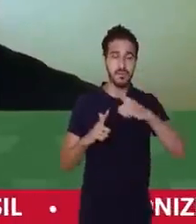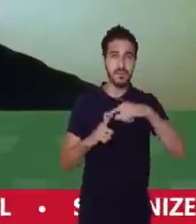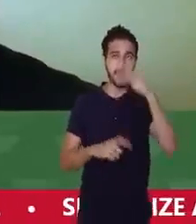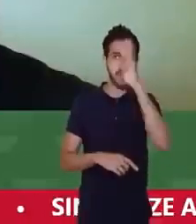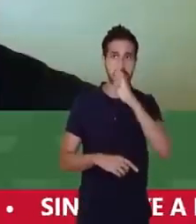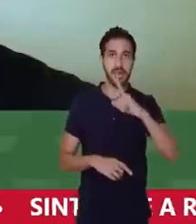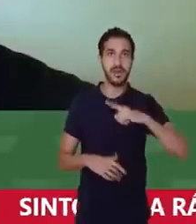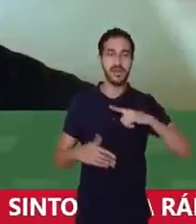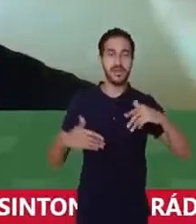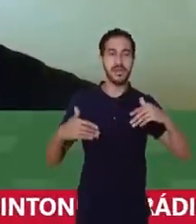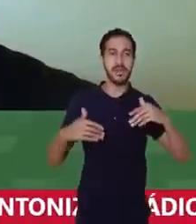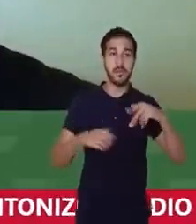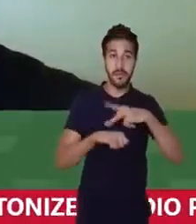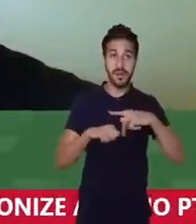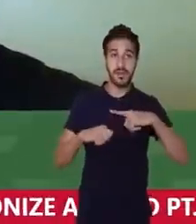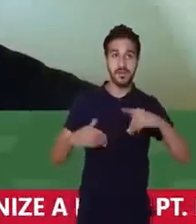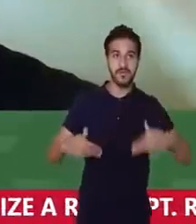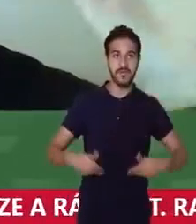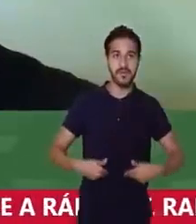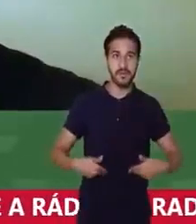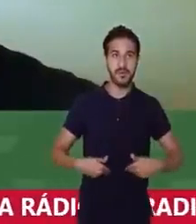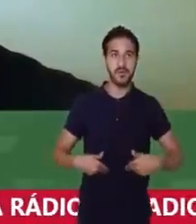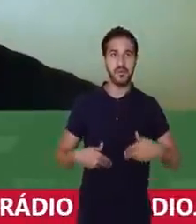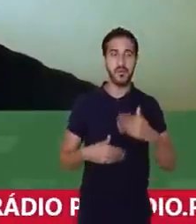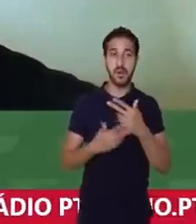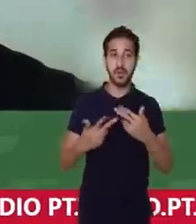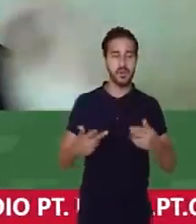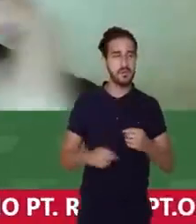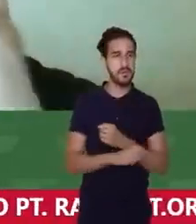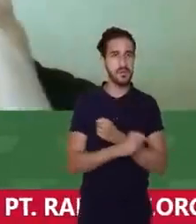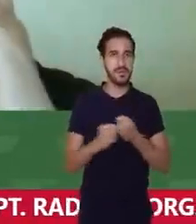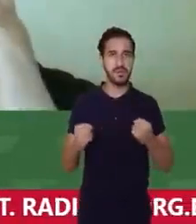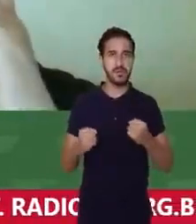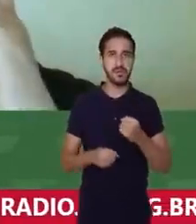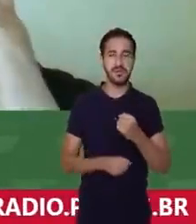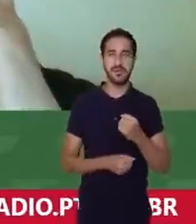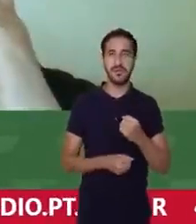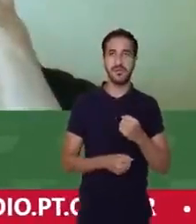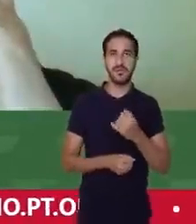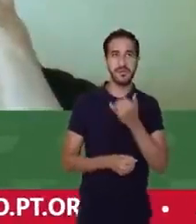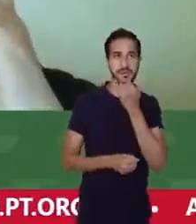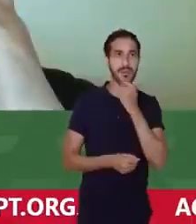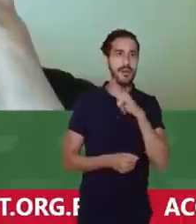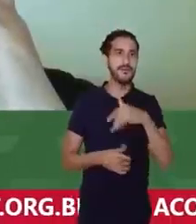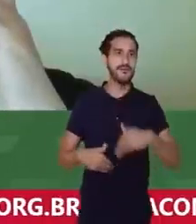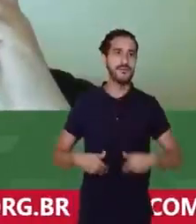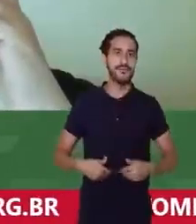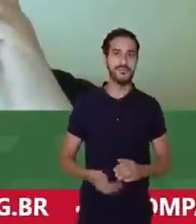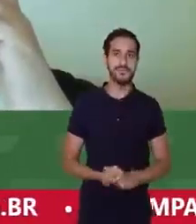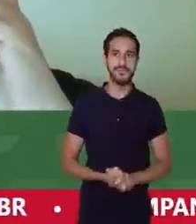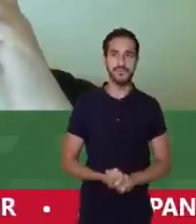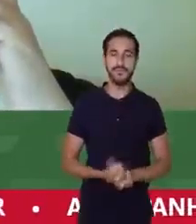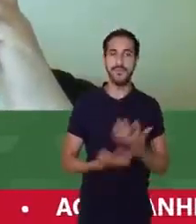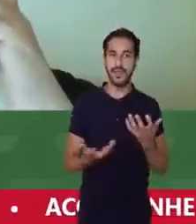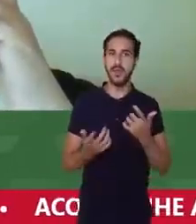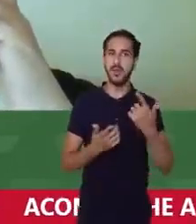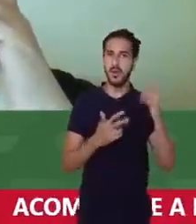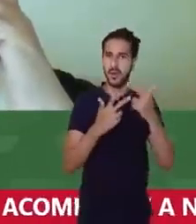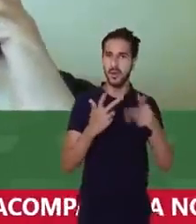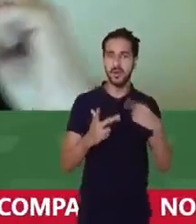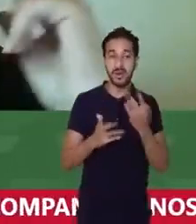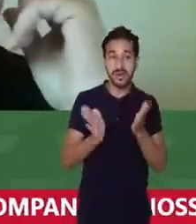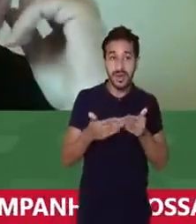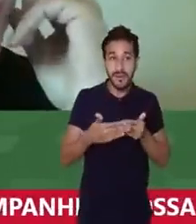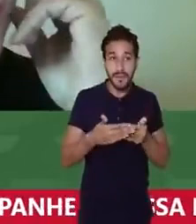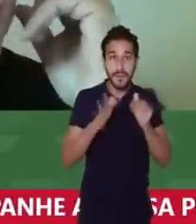fome. Se tem uma coisa que é imperdoável, é fome. Eu queria entrar no próximo ponto. Nós já